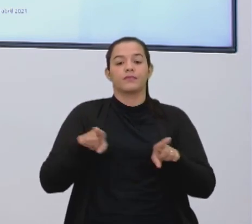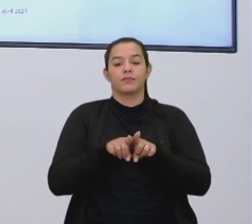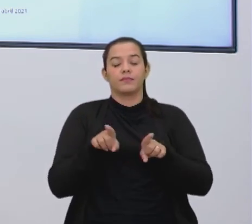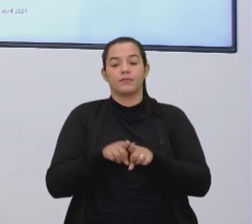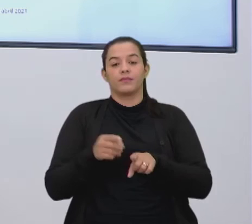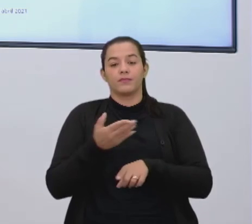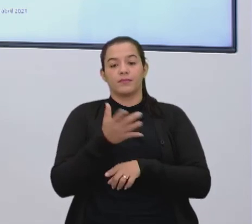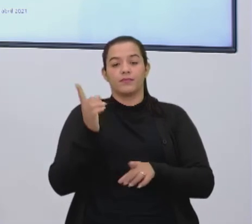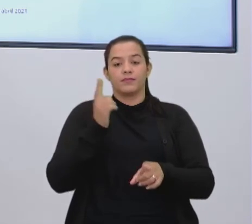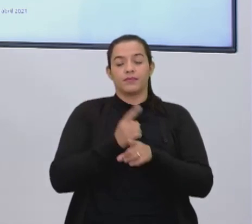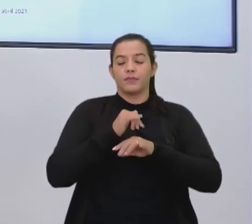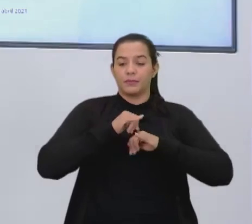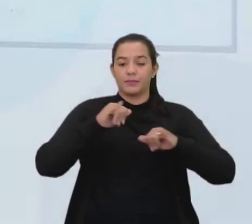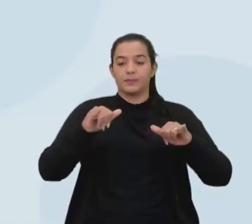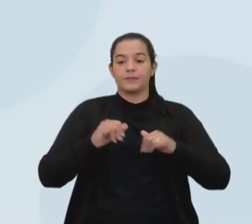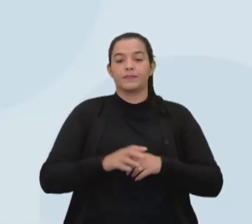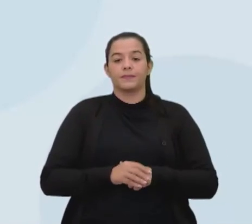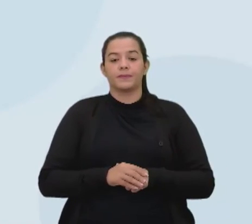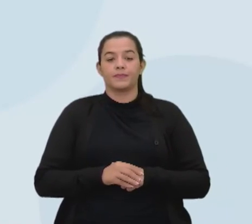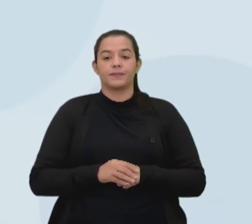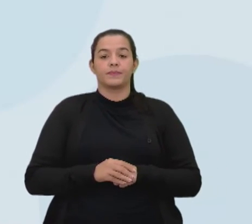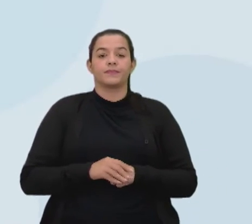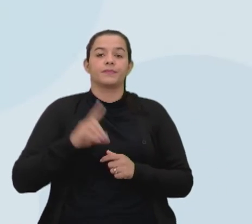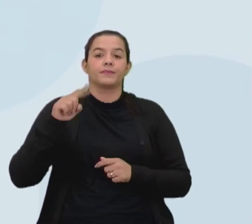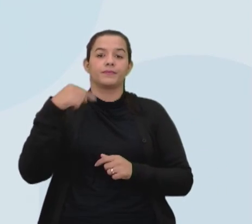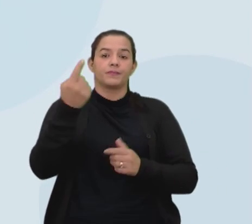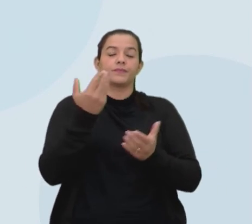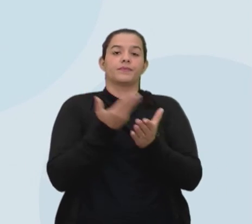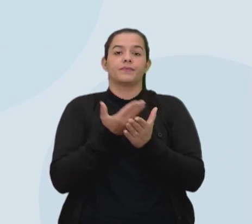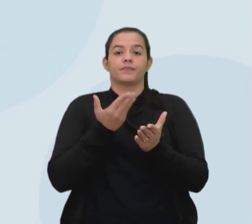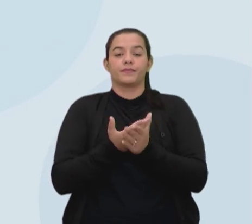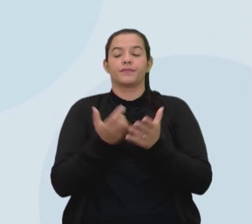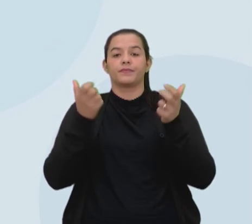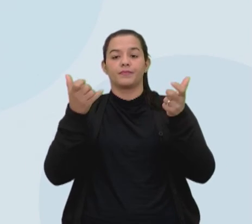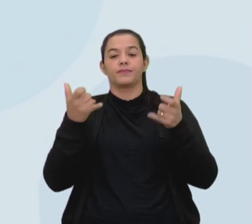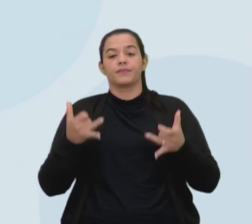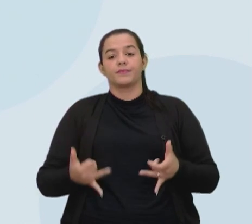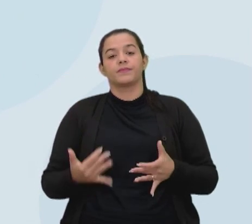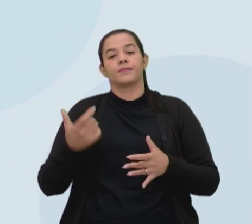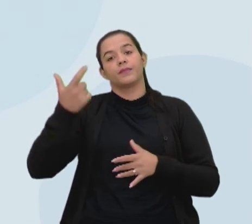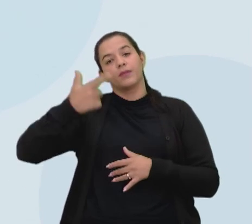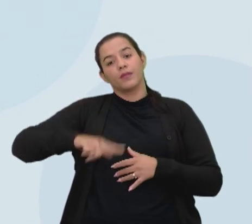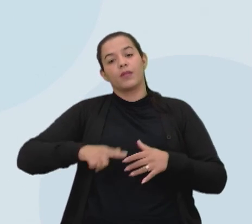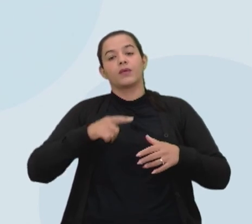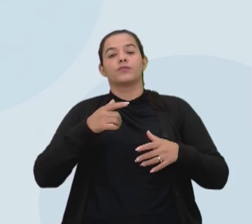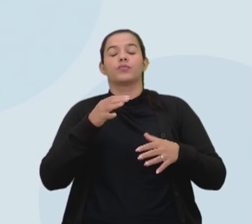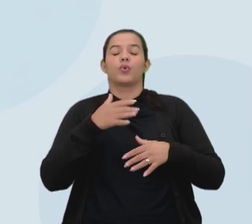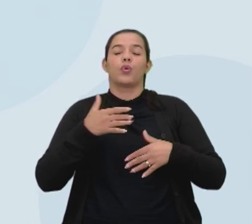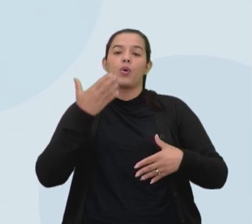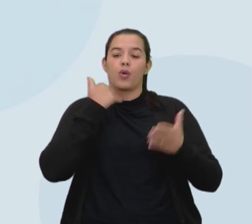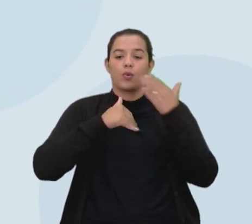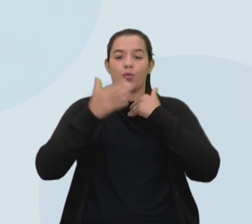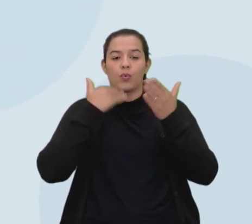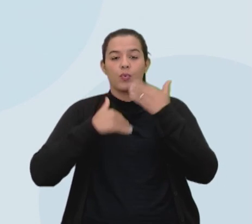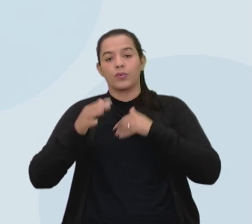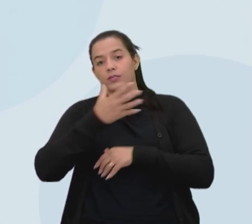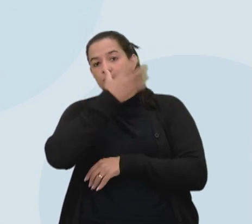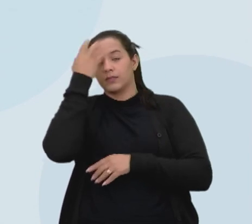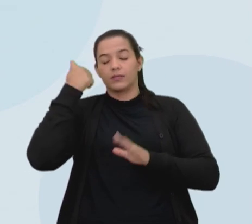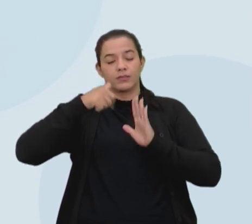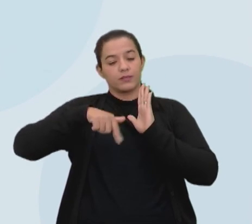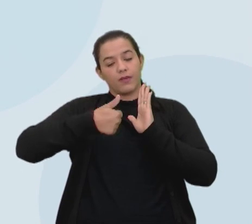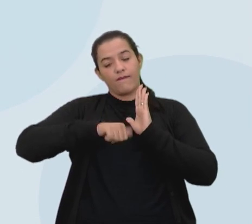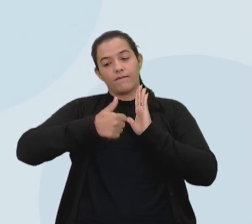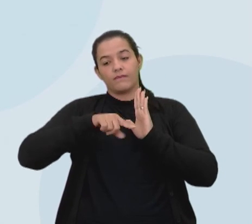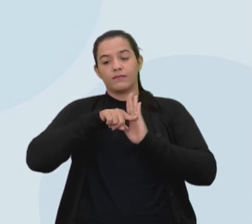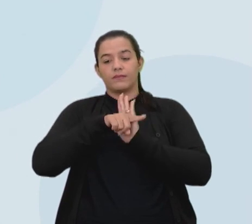link da notícia, tá? Na próxima aula a gente vai falar sobre distúrbios e transtornos alimentares. Não esqueçam de avaliar a nossa